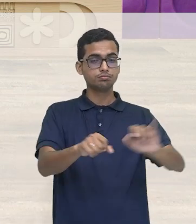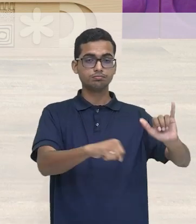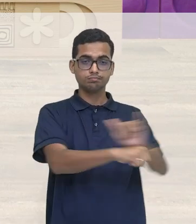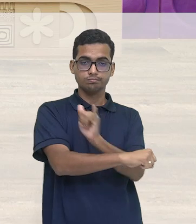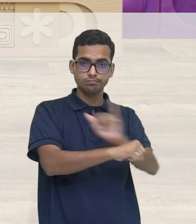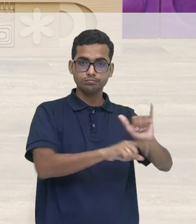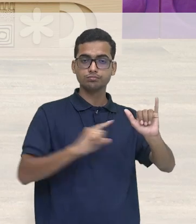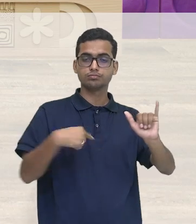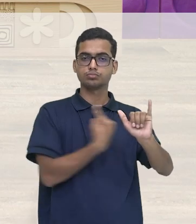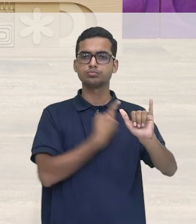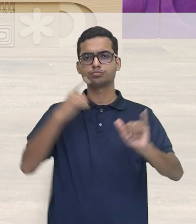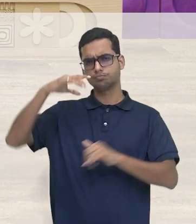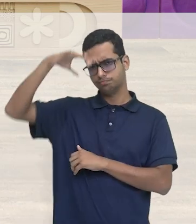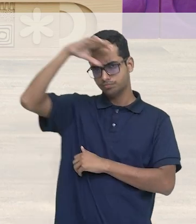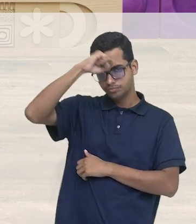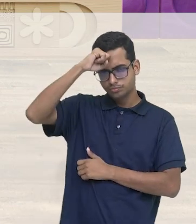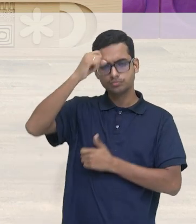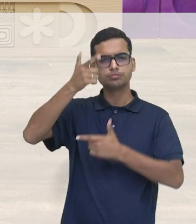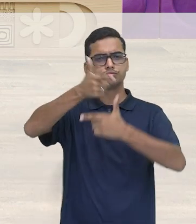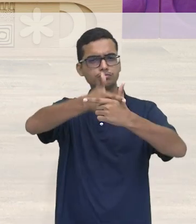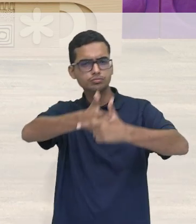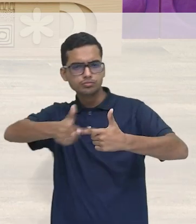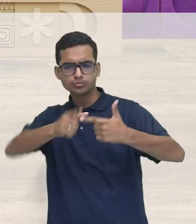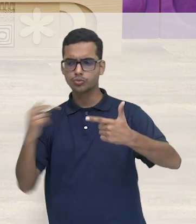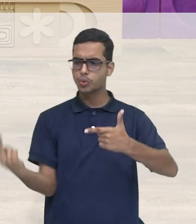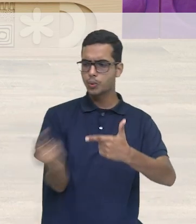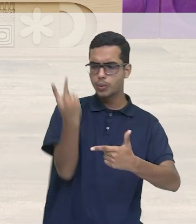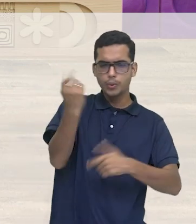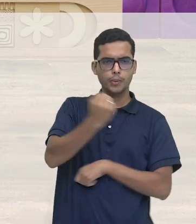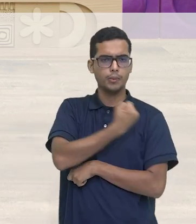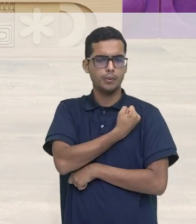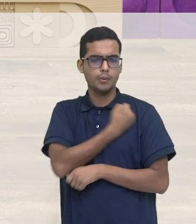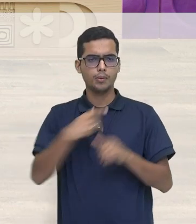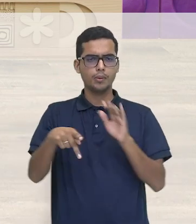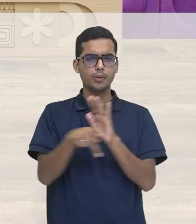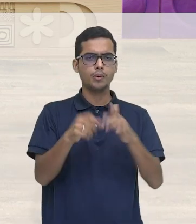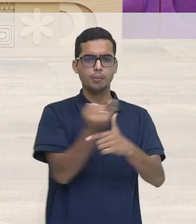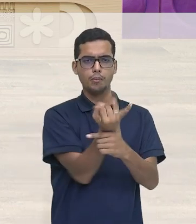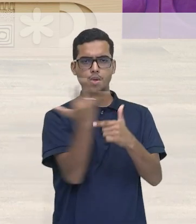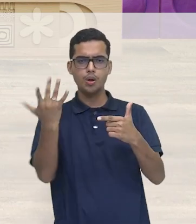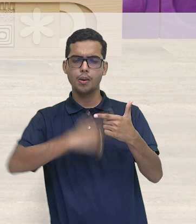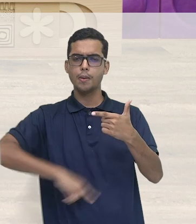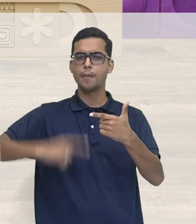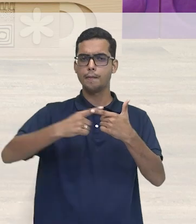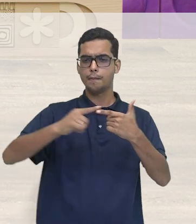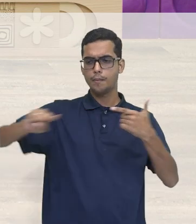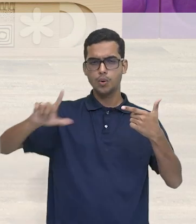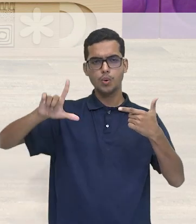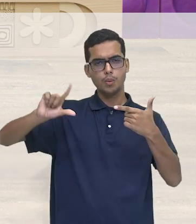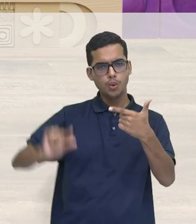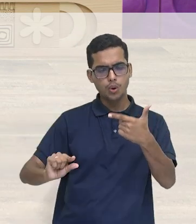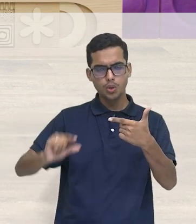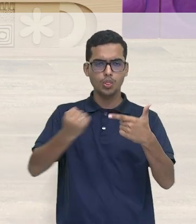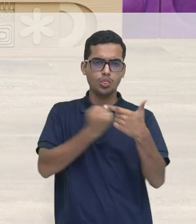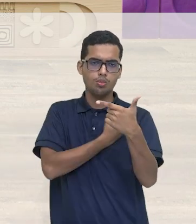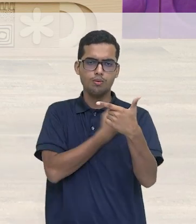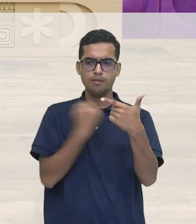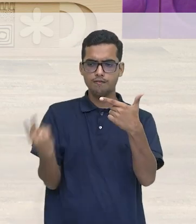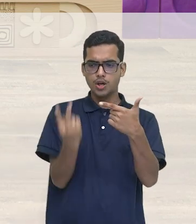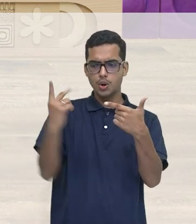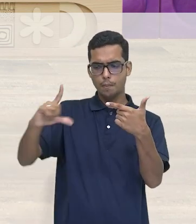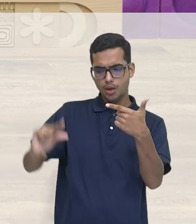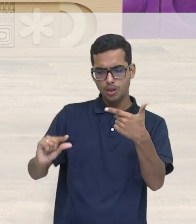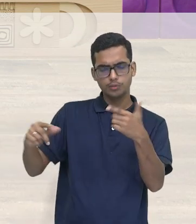gente aprendeu aqui, começando a dividir o valor pelo valor primo, pelo menor valor primo. Essa é a ideia inicial que vocês